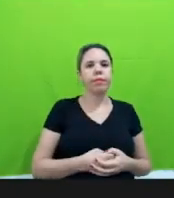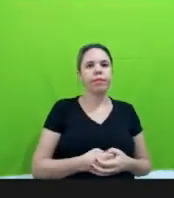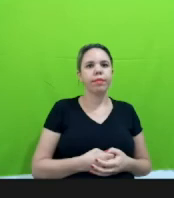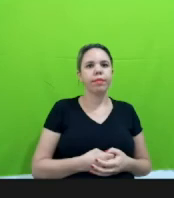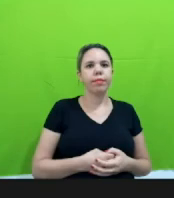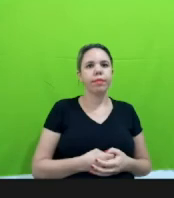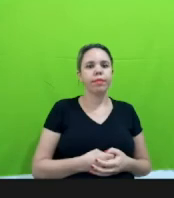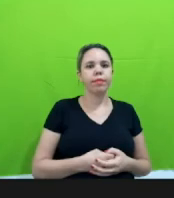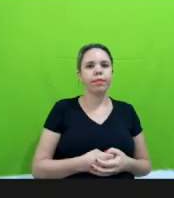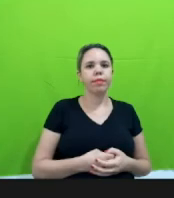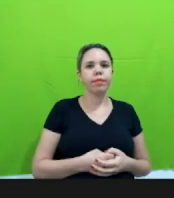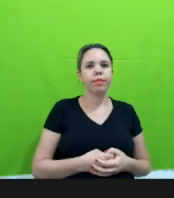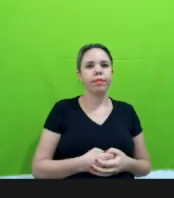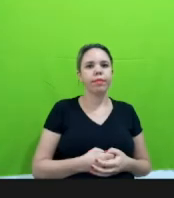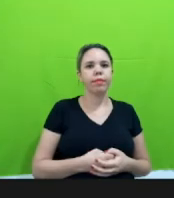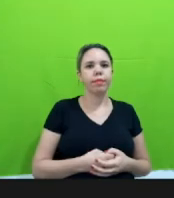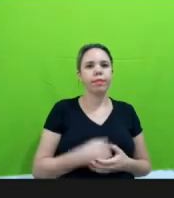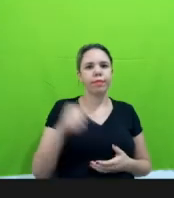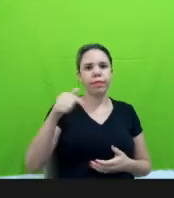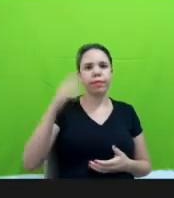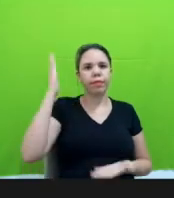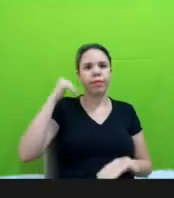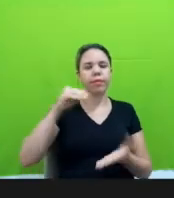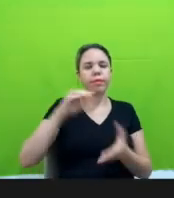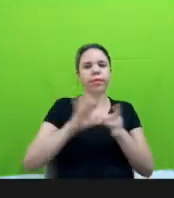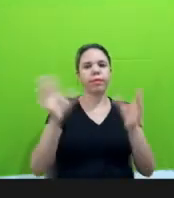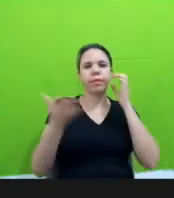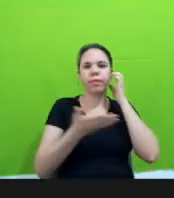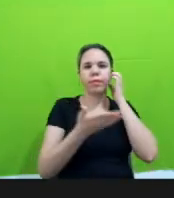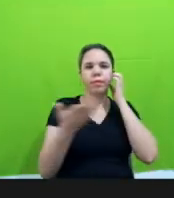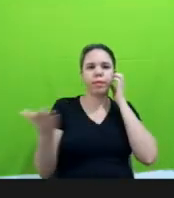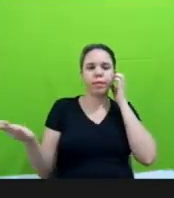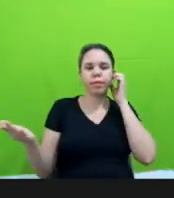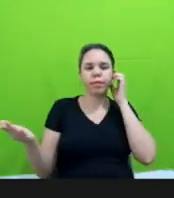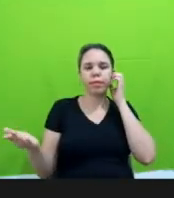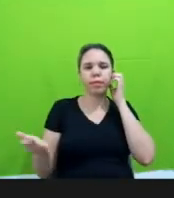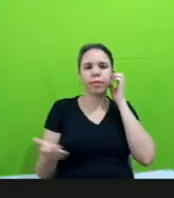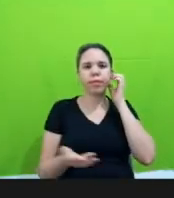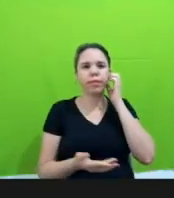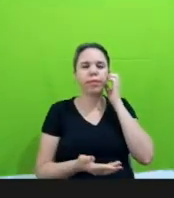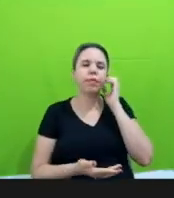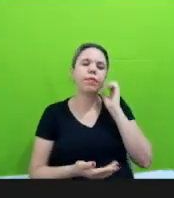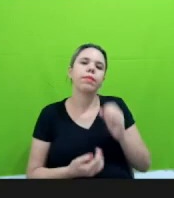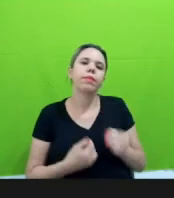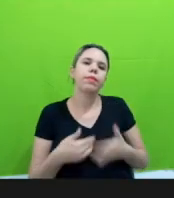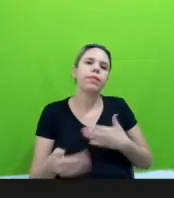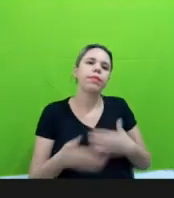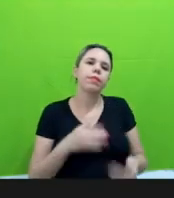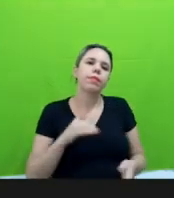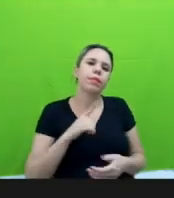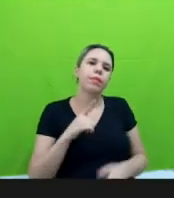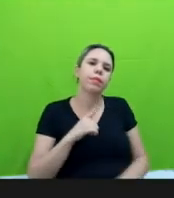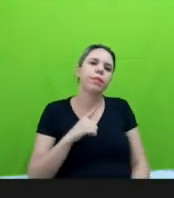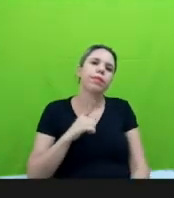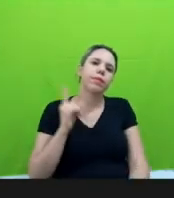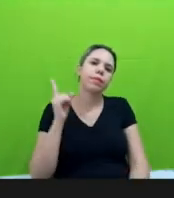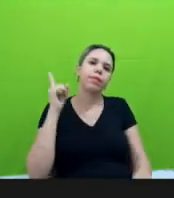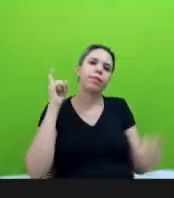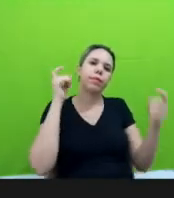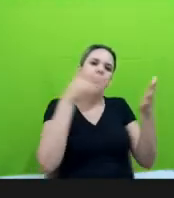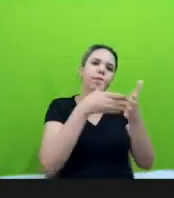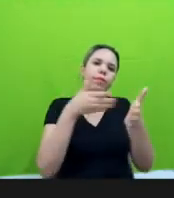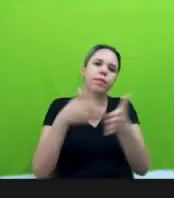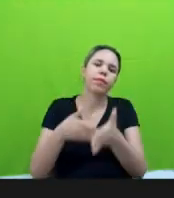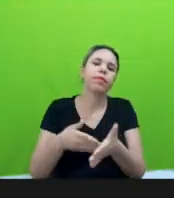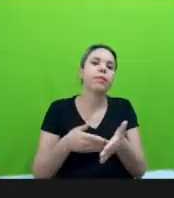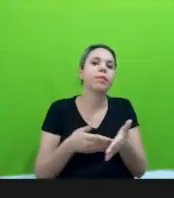A gente, fiquem sabendo aí, fica à disposição também para poder ajudar qualquer um que tenha dificuldades com lei de acesso à informação, ou